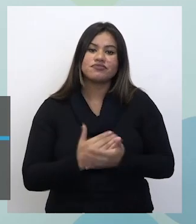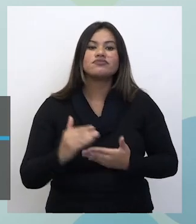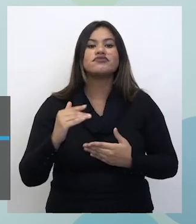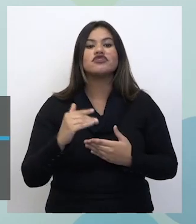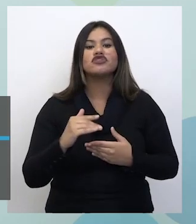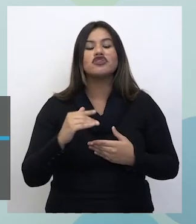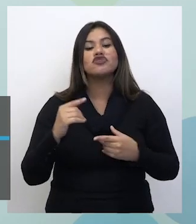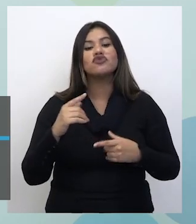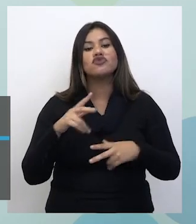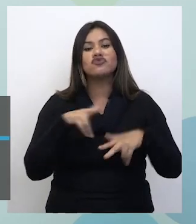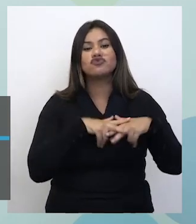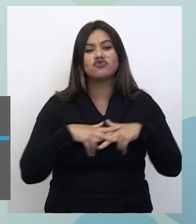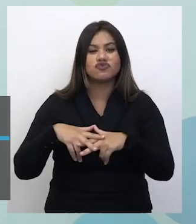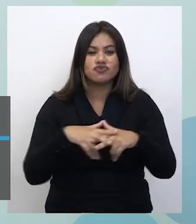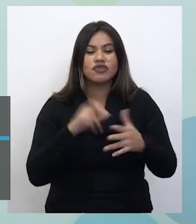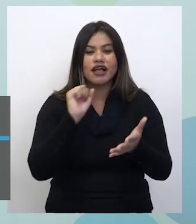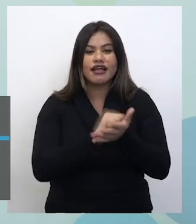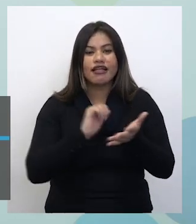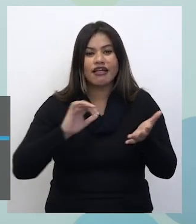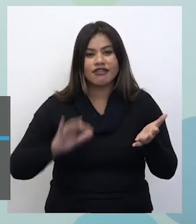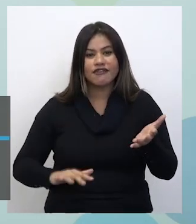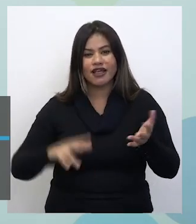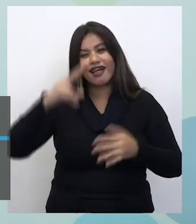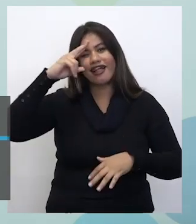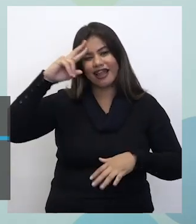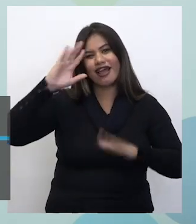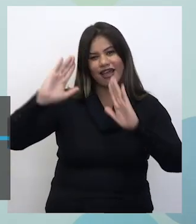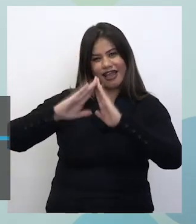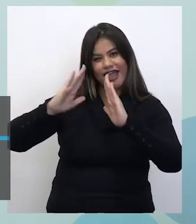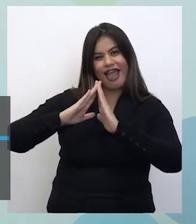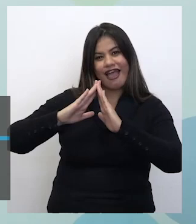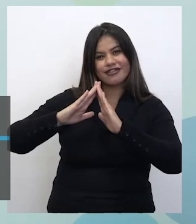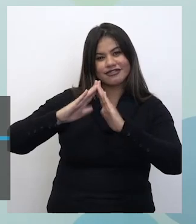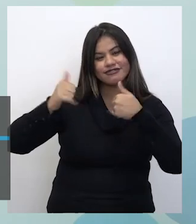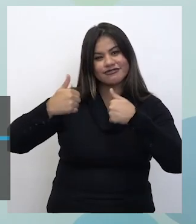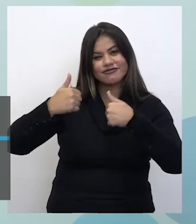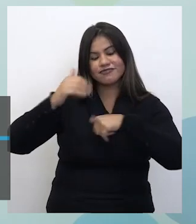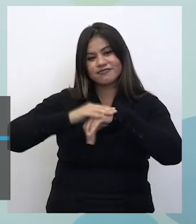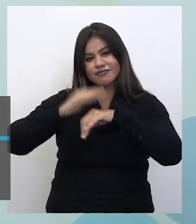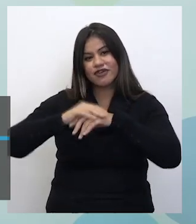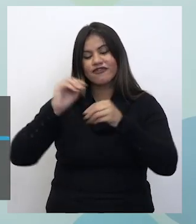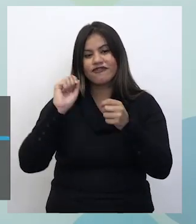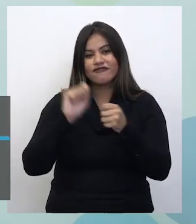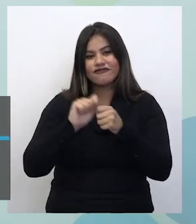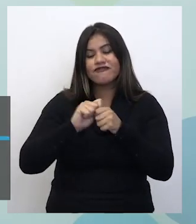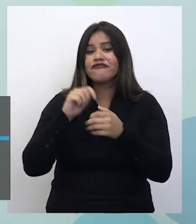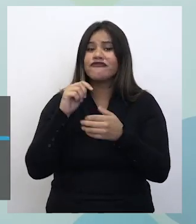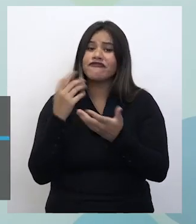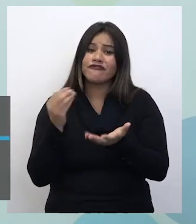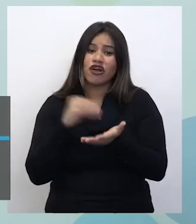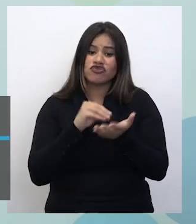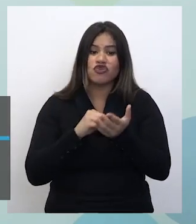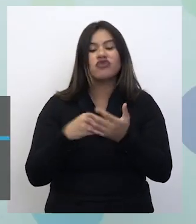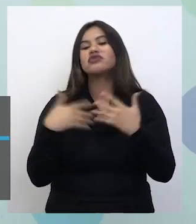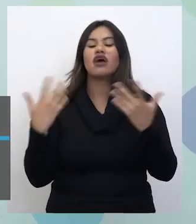vamos retomar a atividade que deixamos para casa na aula passada. Então, qual era a nossa atividade deixada